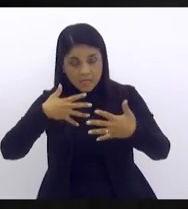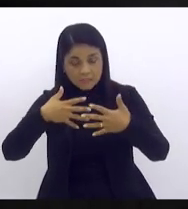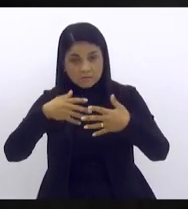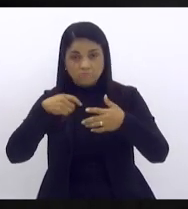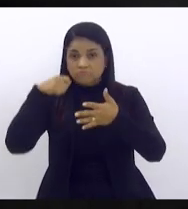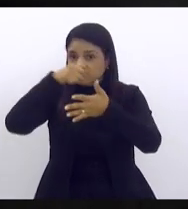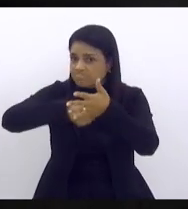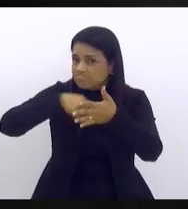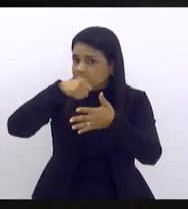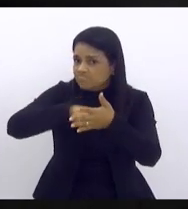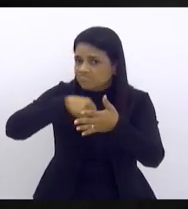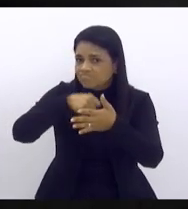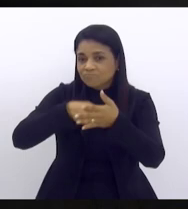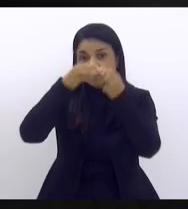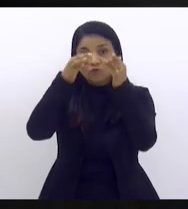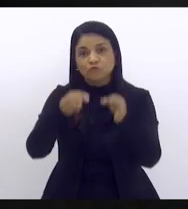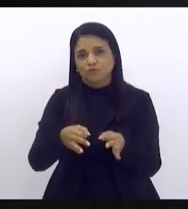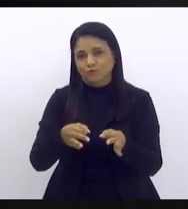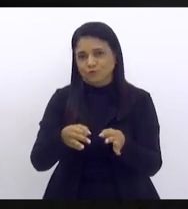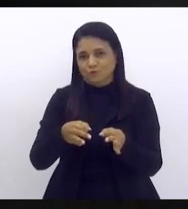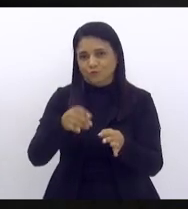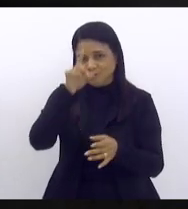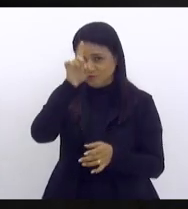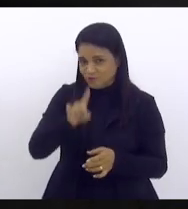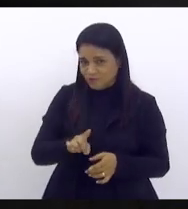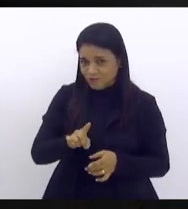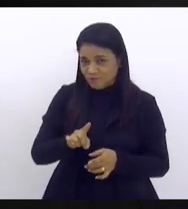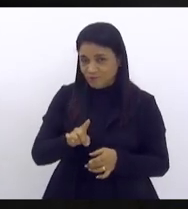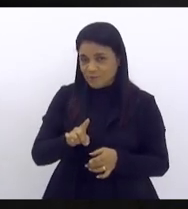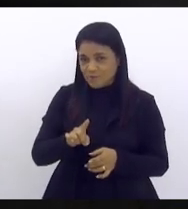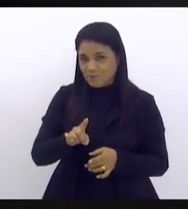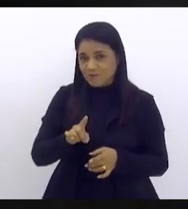justo. Né, e aí, por dever de justiça,